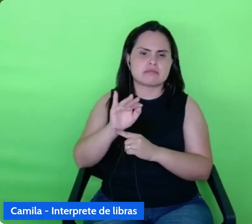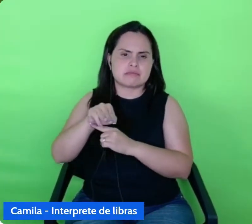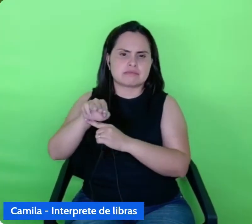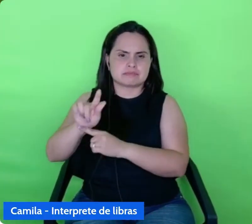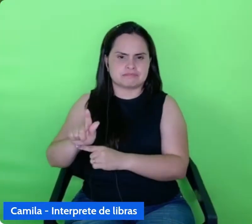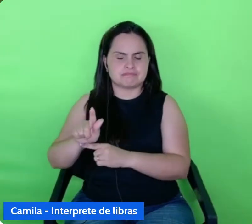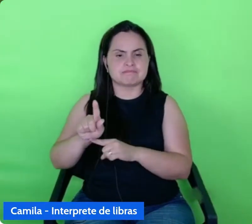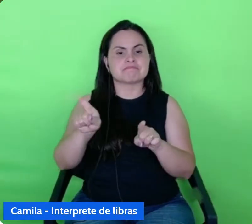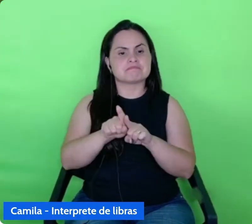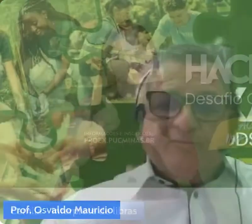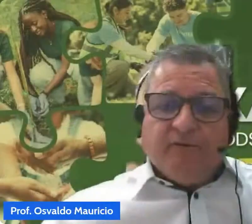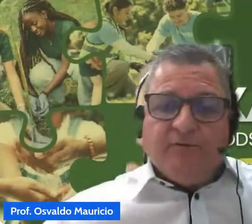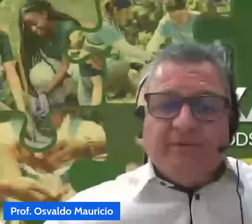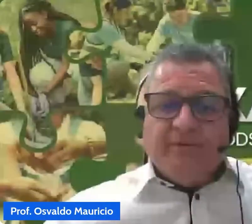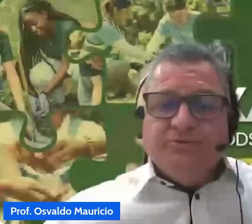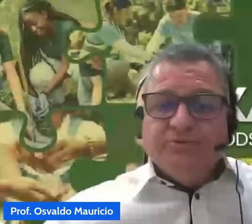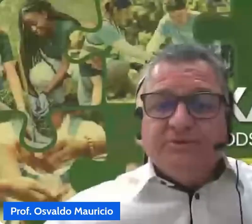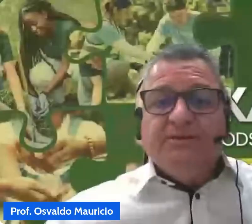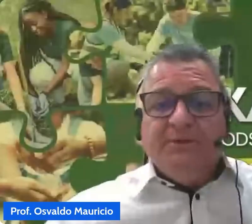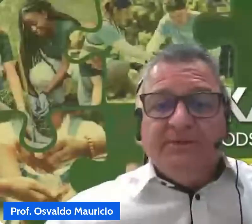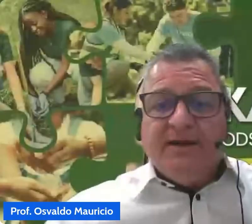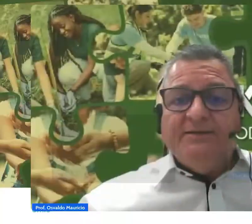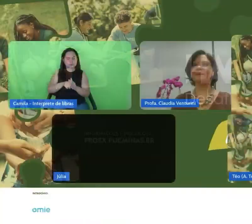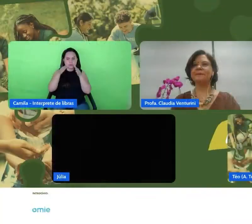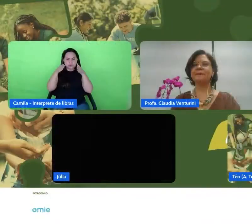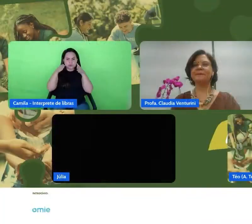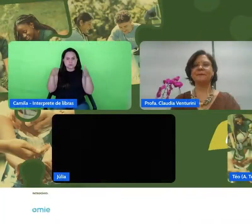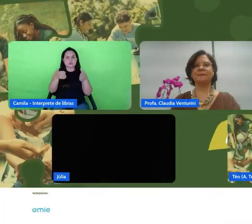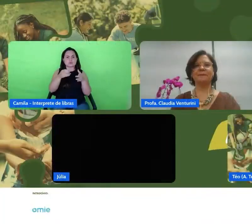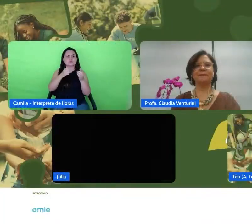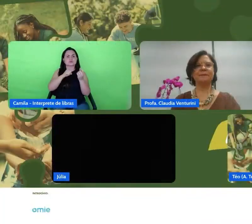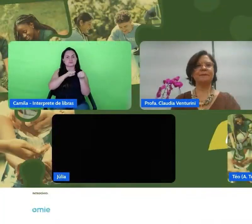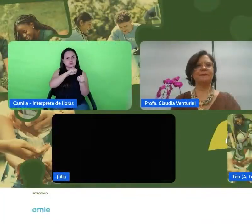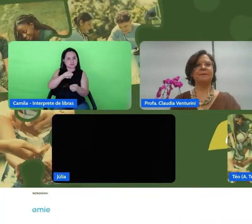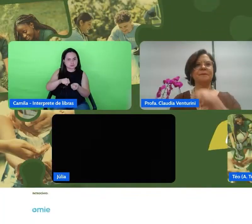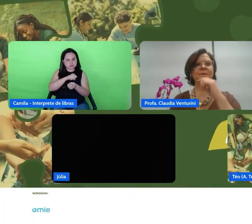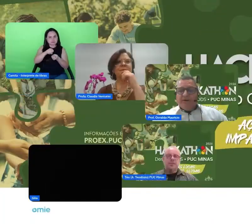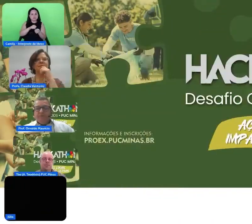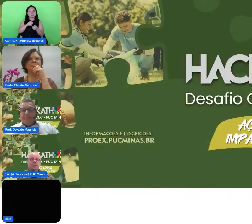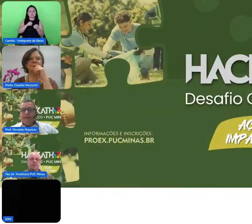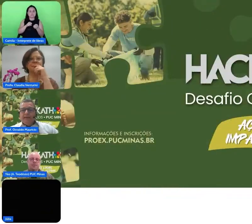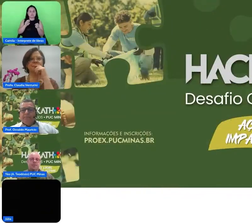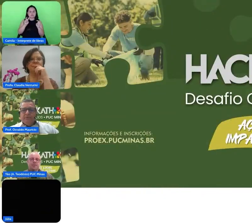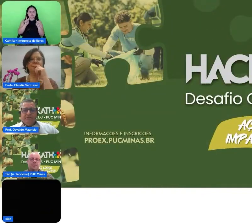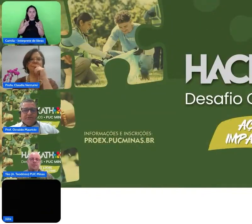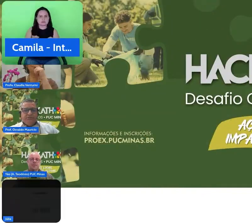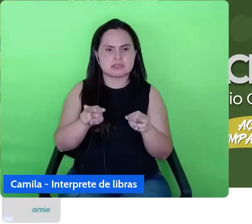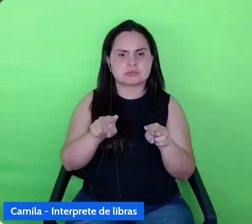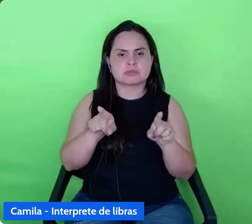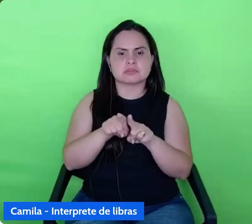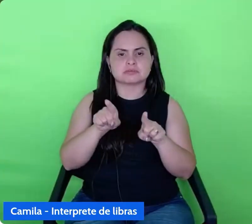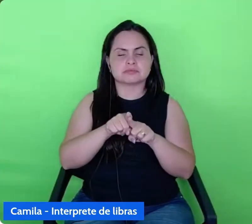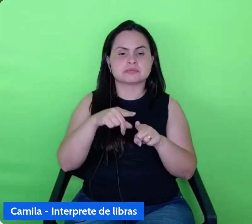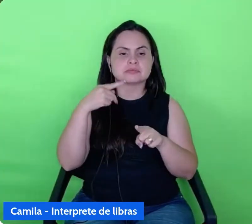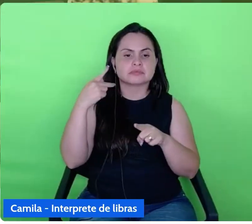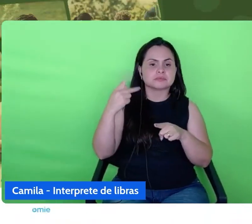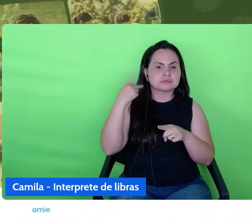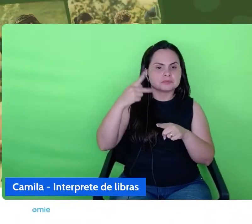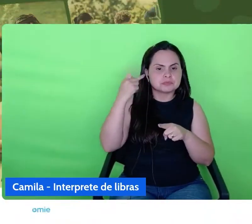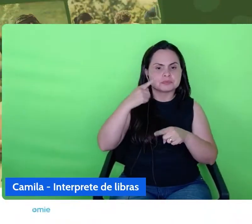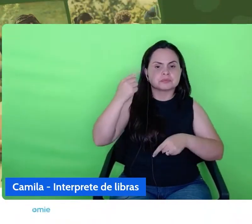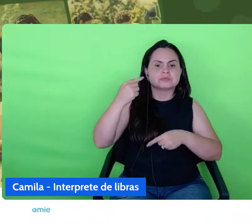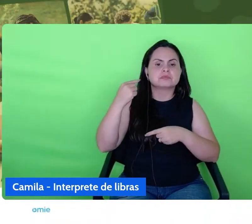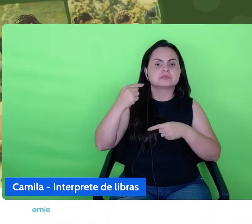Desenvolve pesquisas com foco em sustentabilidade, justiça socioambiental, políticas públicas